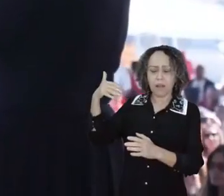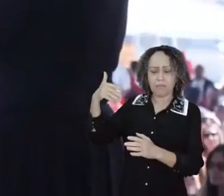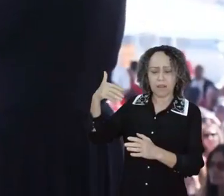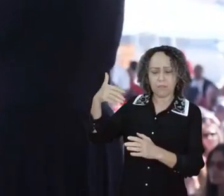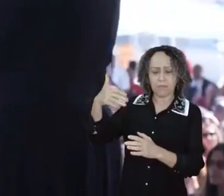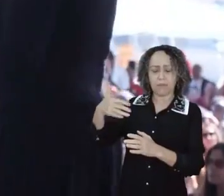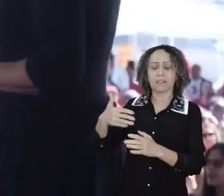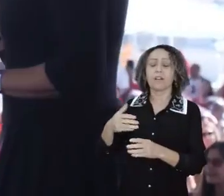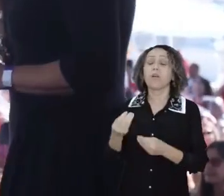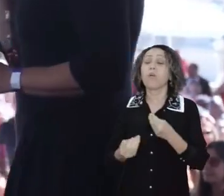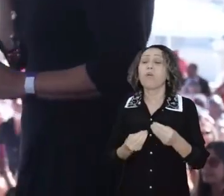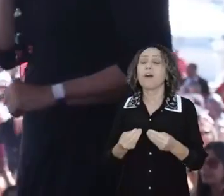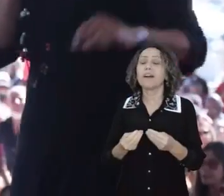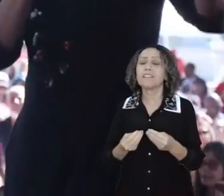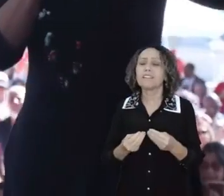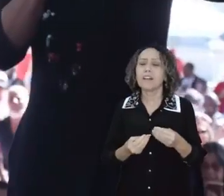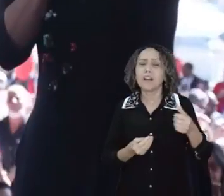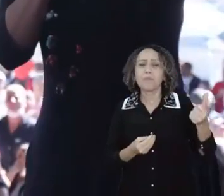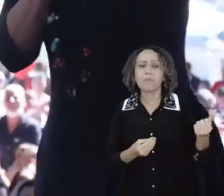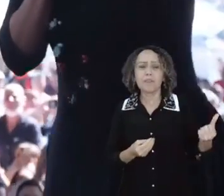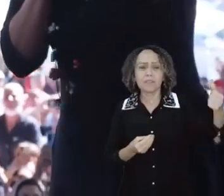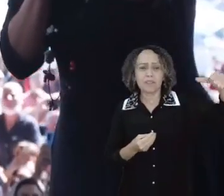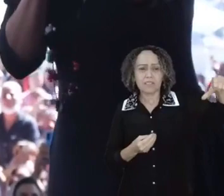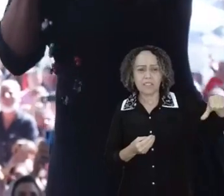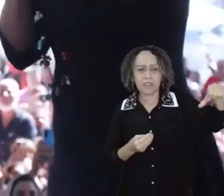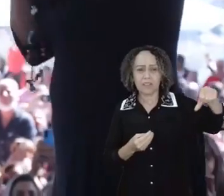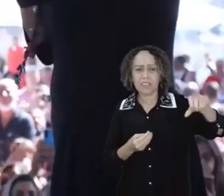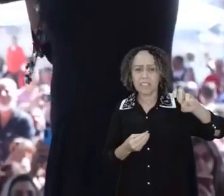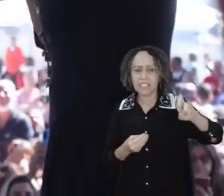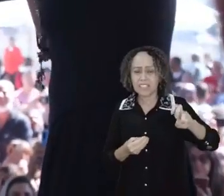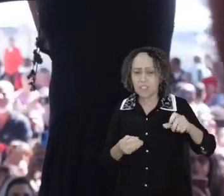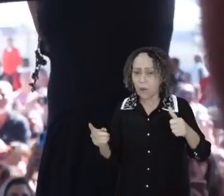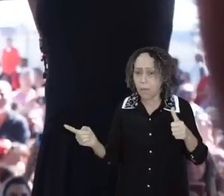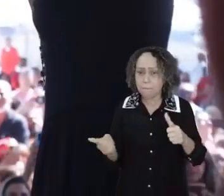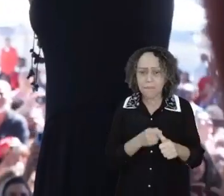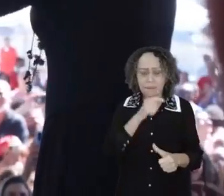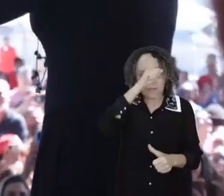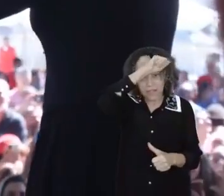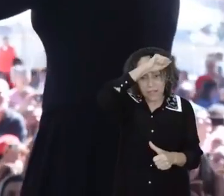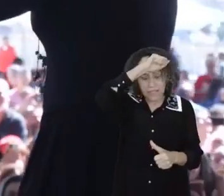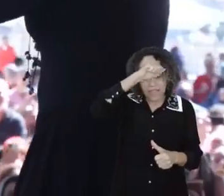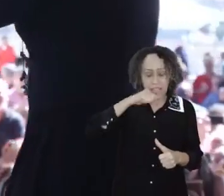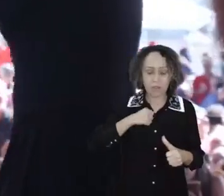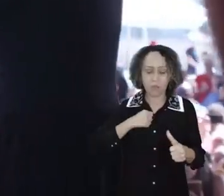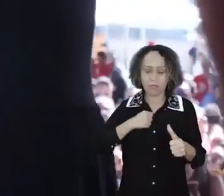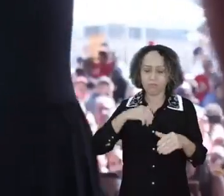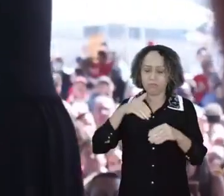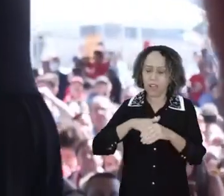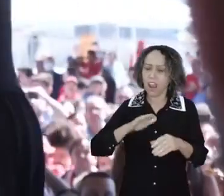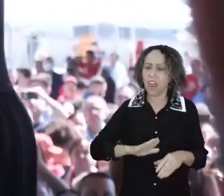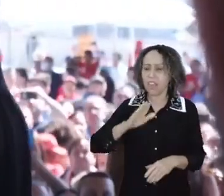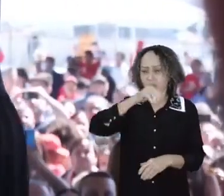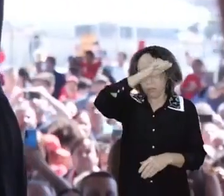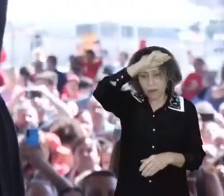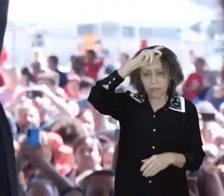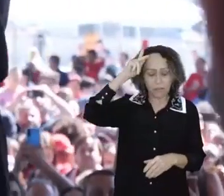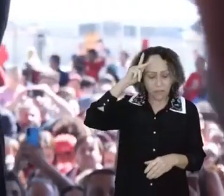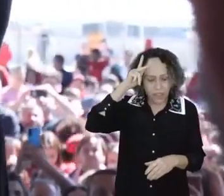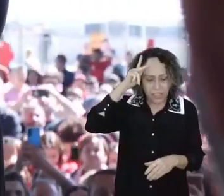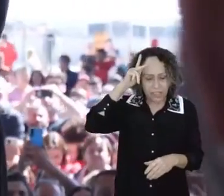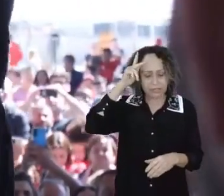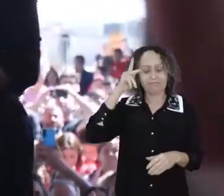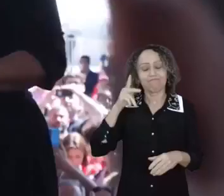em 1995, que o Lula esteve aqui comigo. Naquela época eu não ganhei